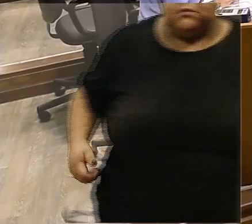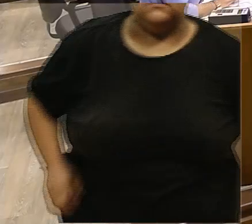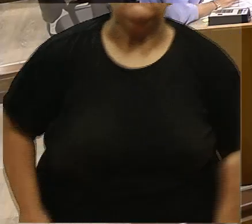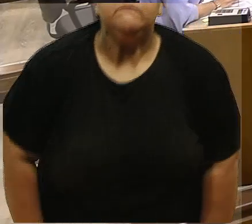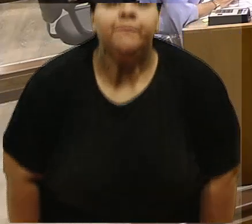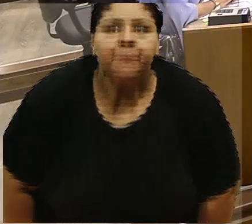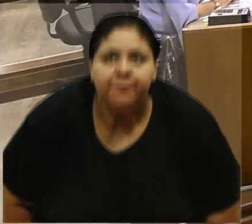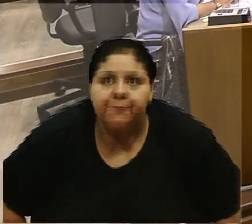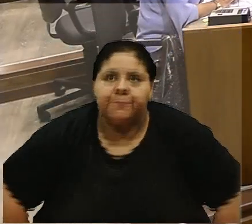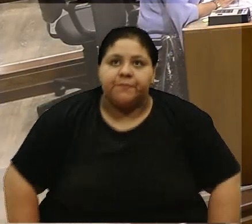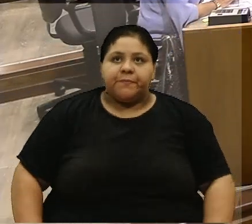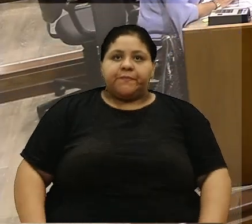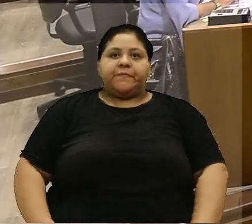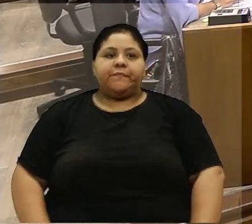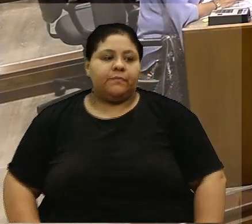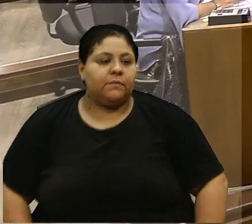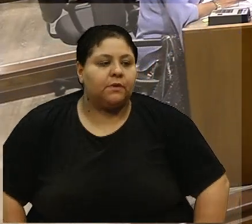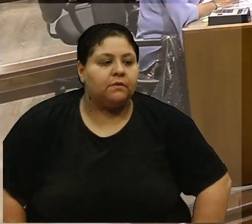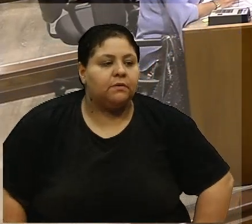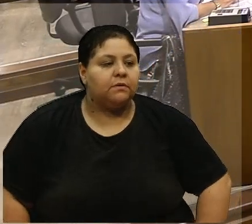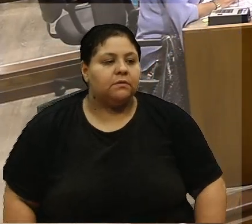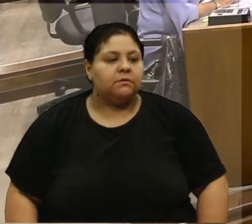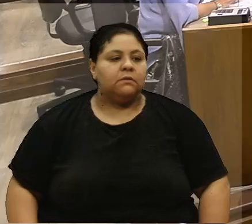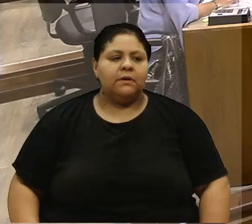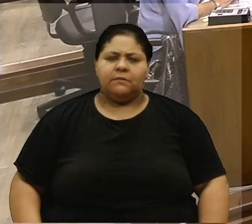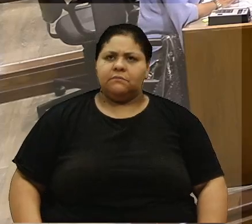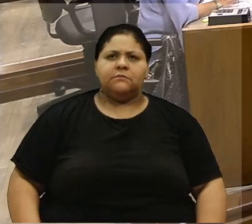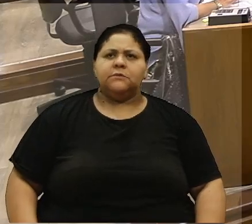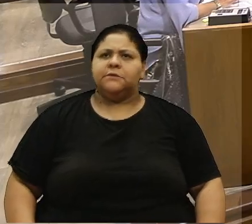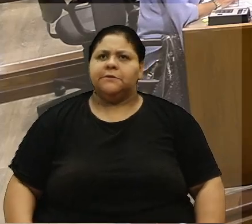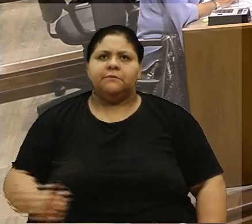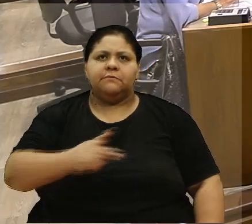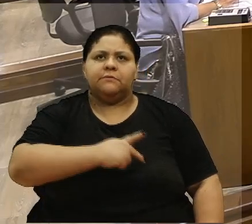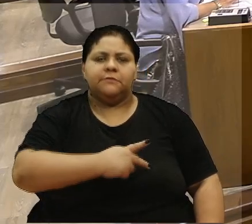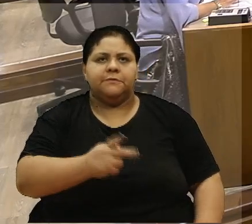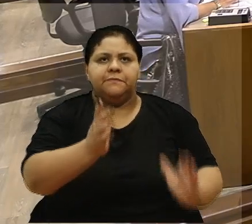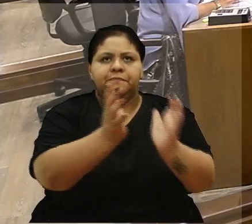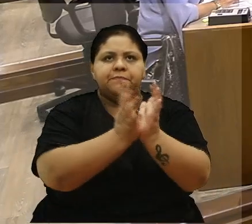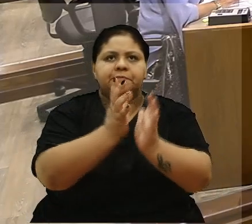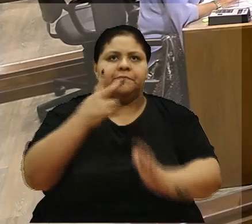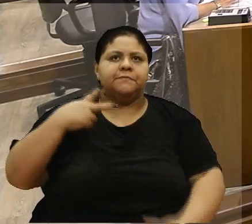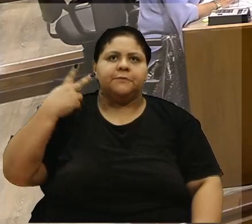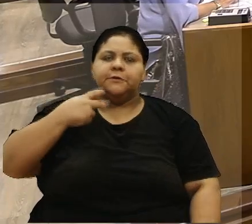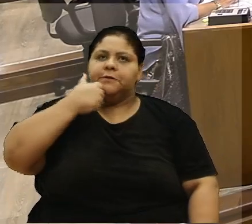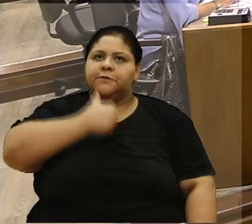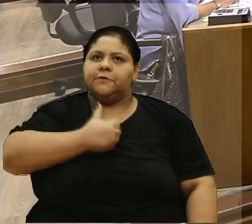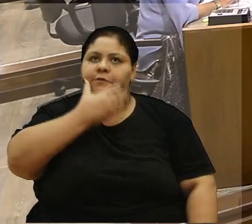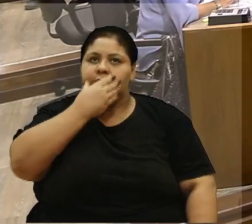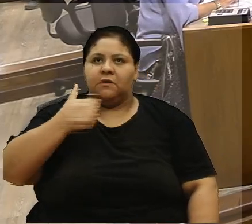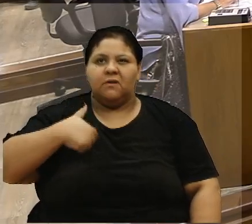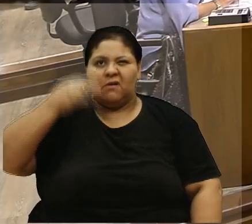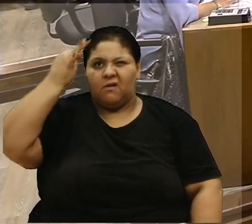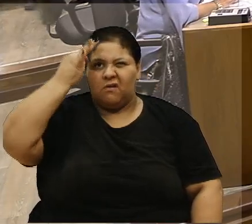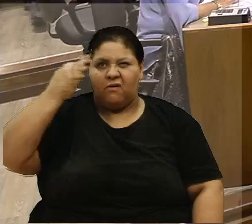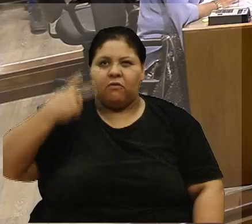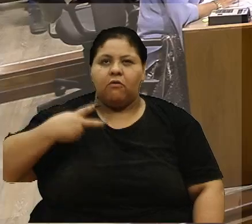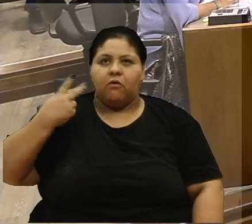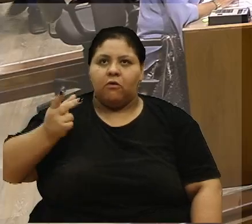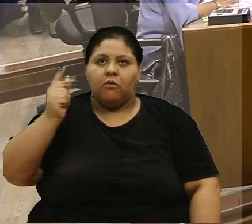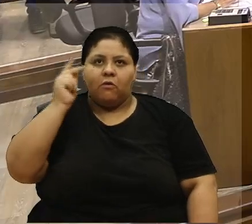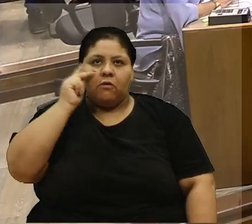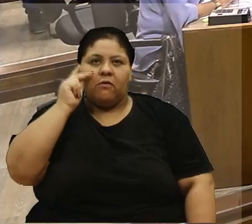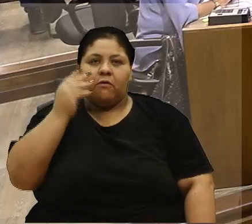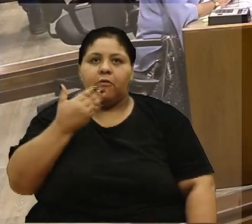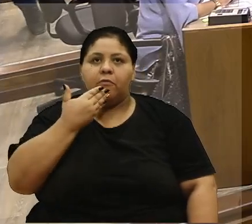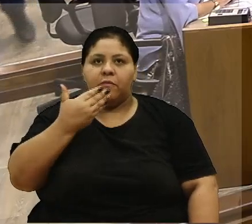Vereador Rafael. Obrigado. Não, presidente, colegas vereadores, vereadoras, eu entendo o vereador Cláudio que queria